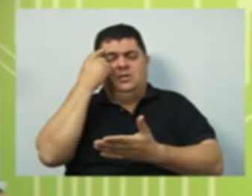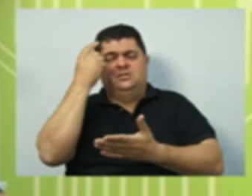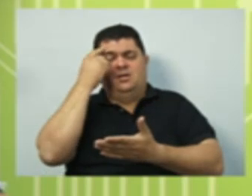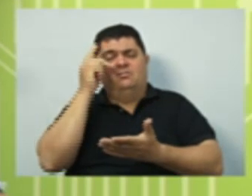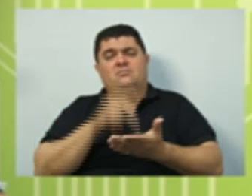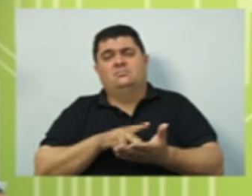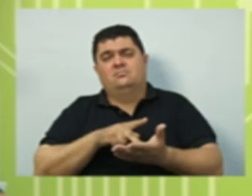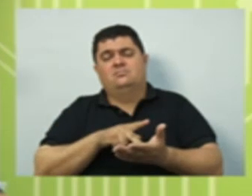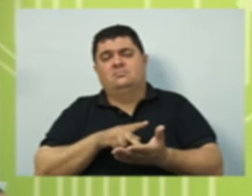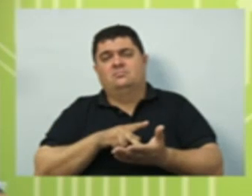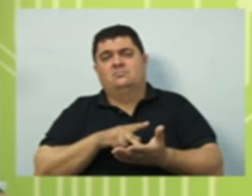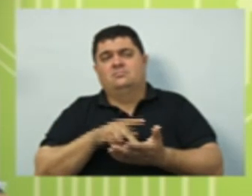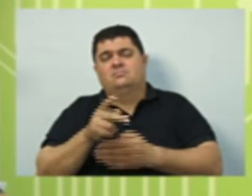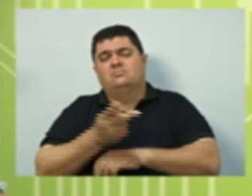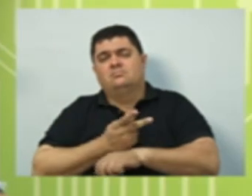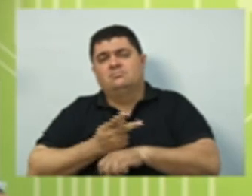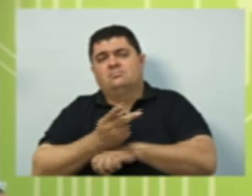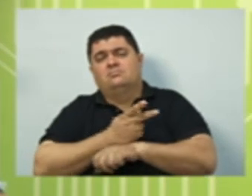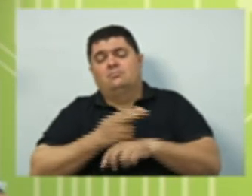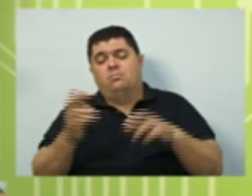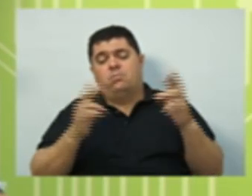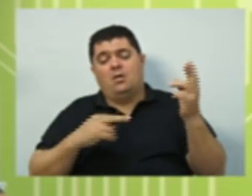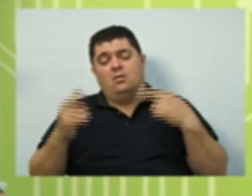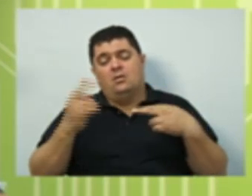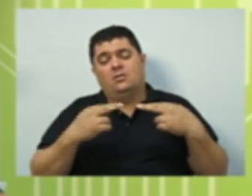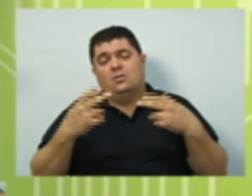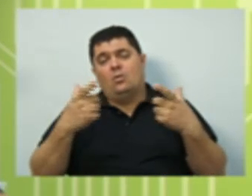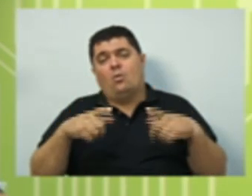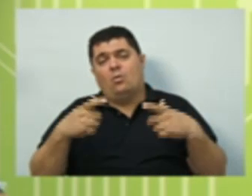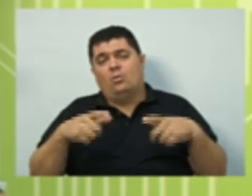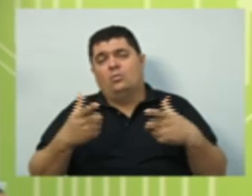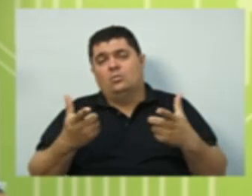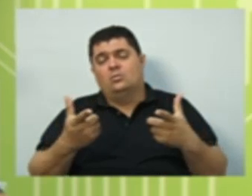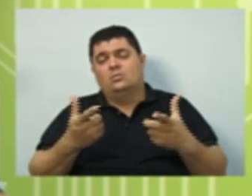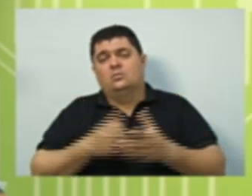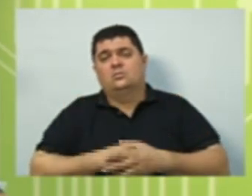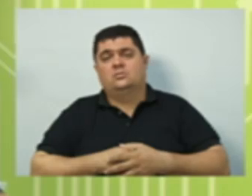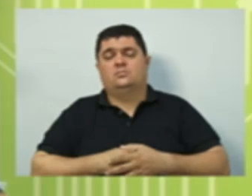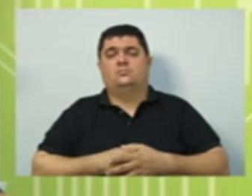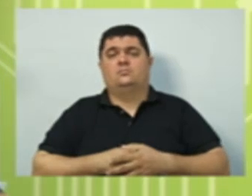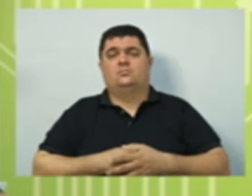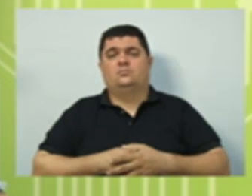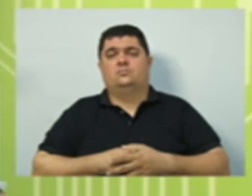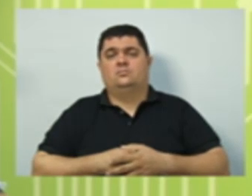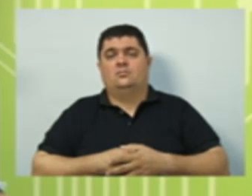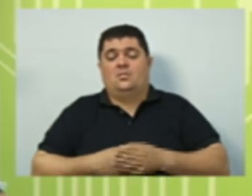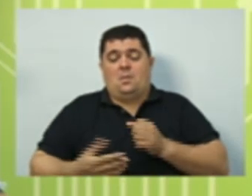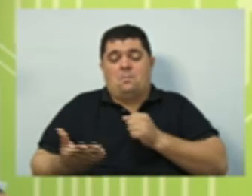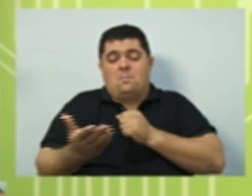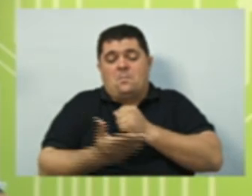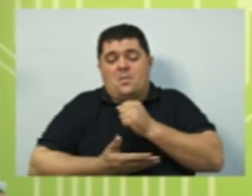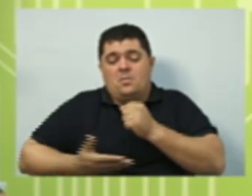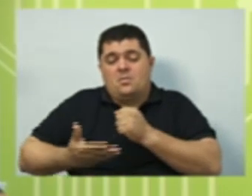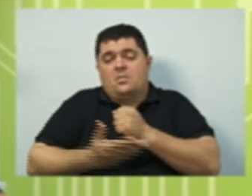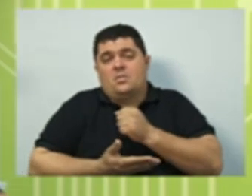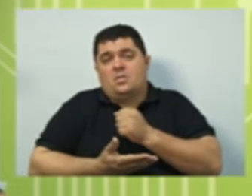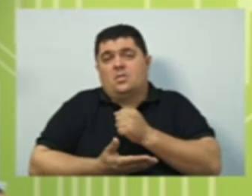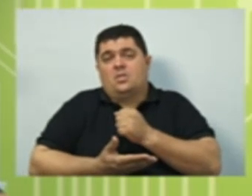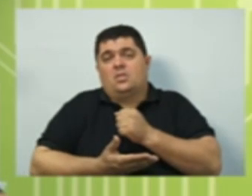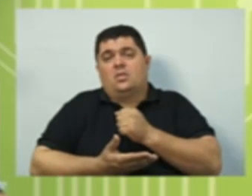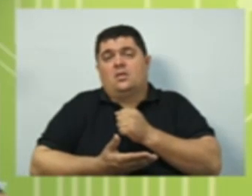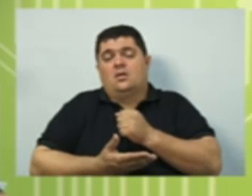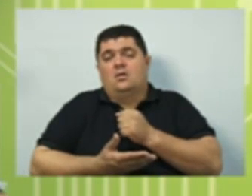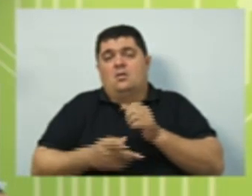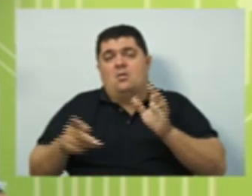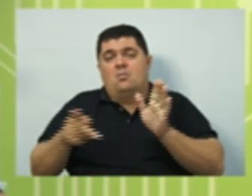isso, a buscar a resposta a isso. Vai nos ajudar a entender o fundamental do mundo